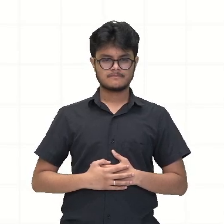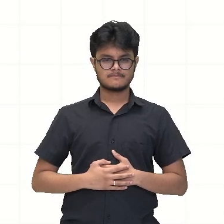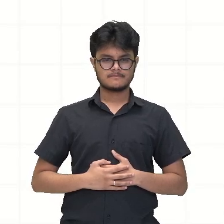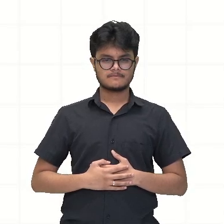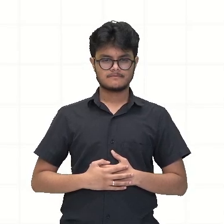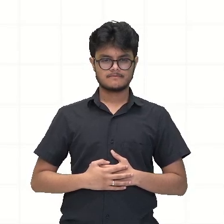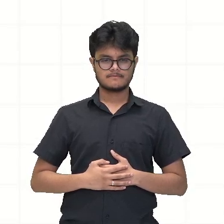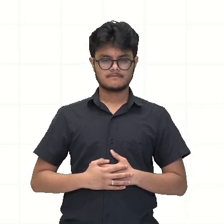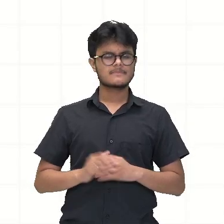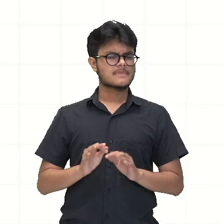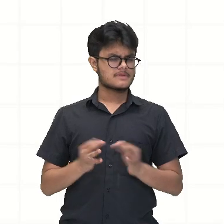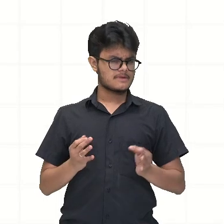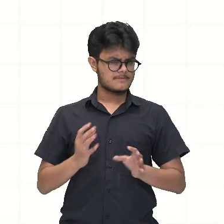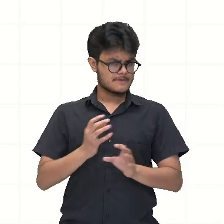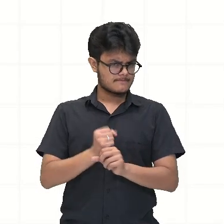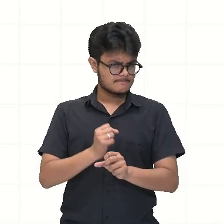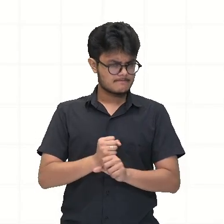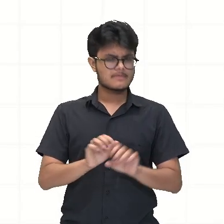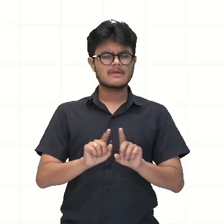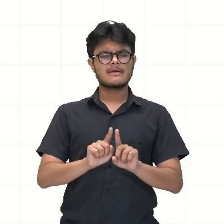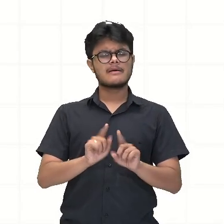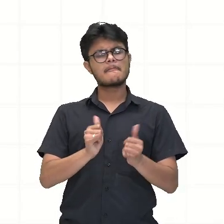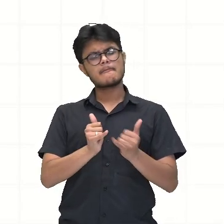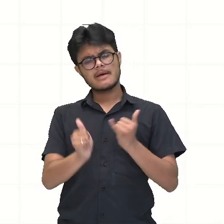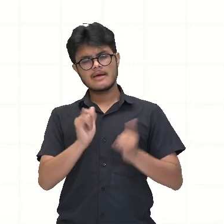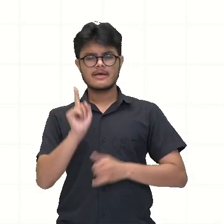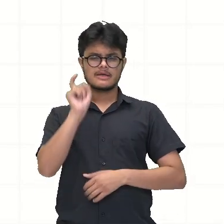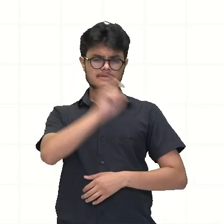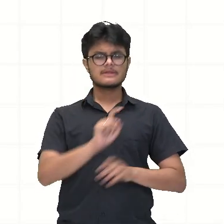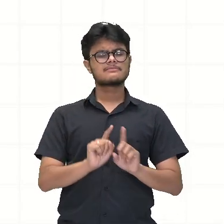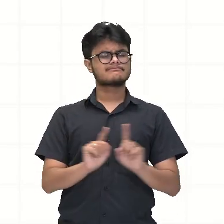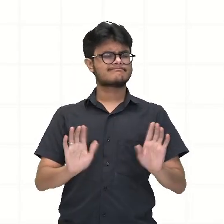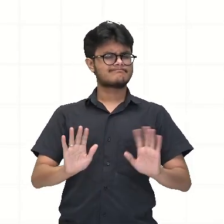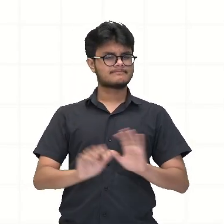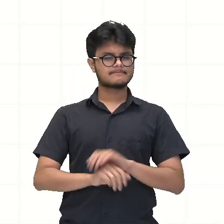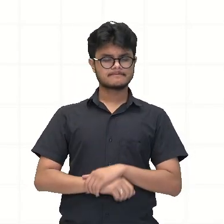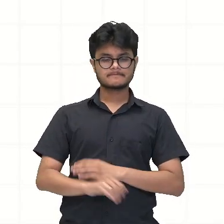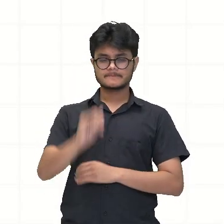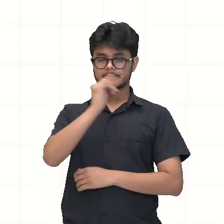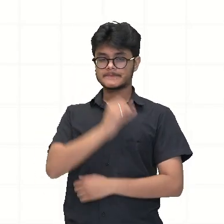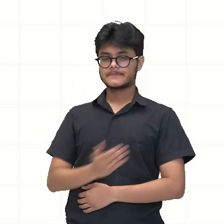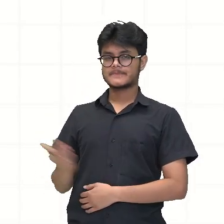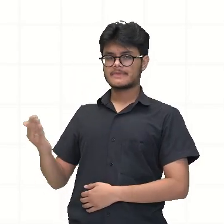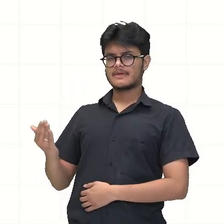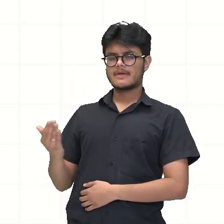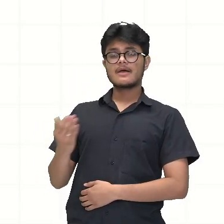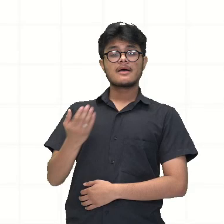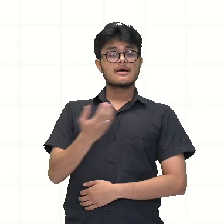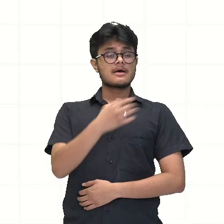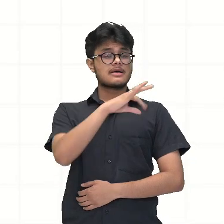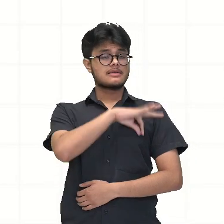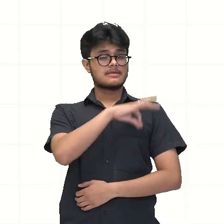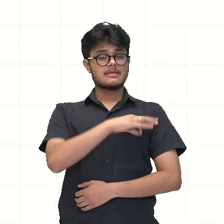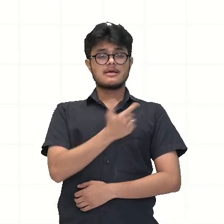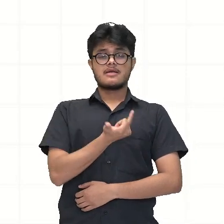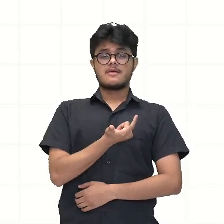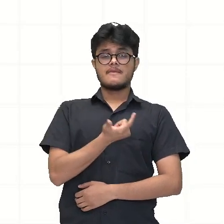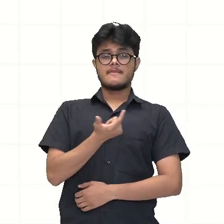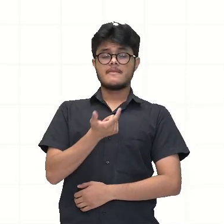olha um problema de matemática e já acha que é bem difícil calcular. Então, olha só, 1.022 é o valor